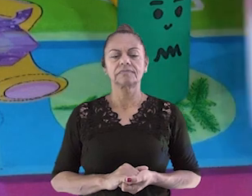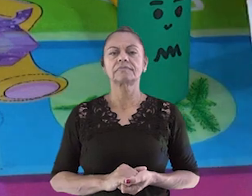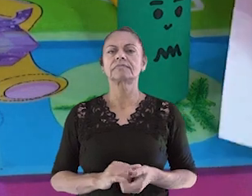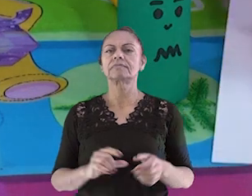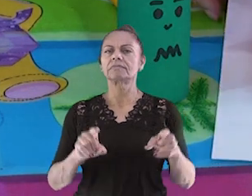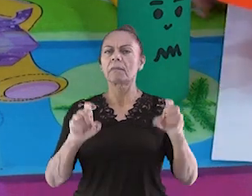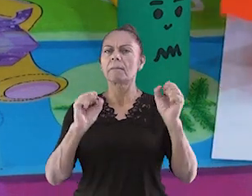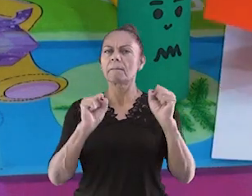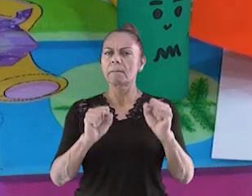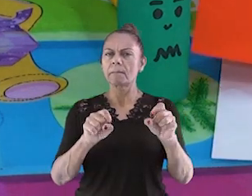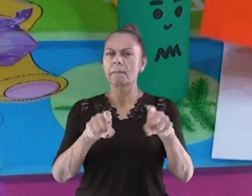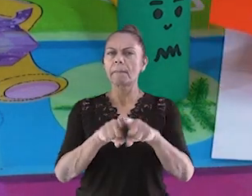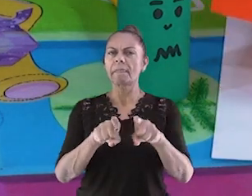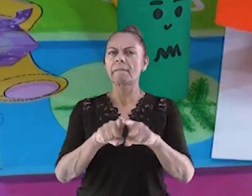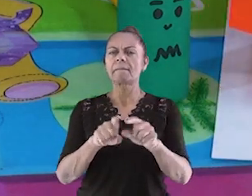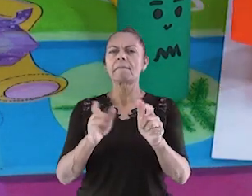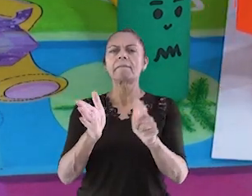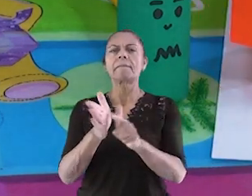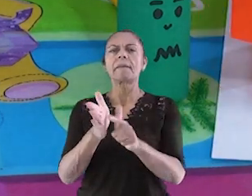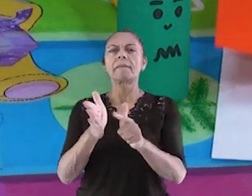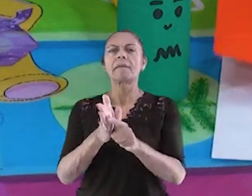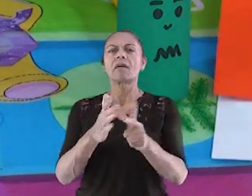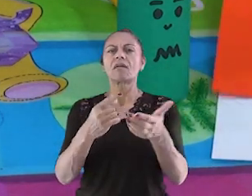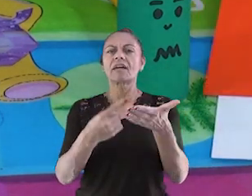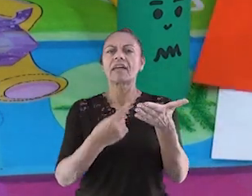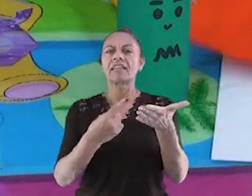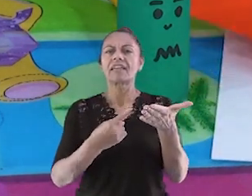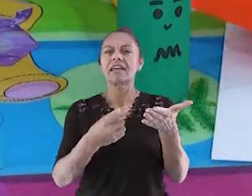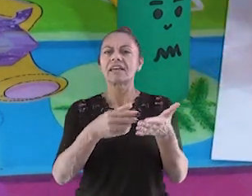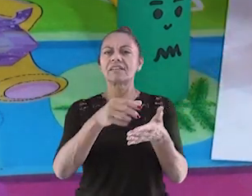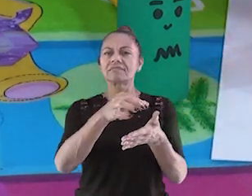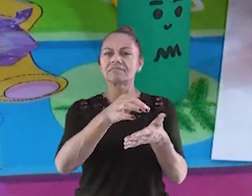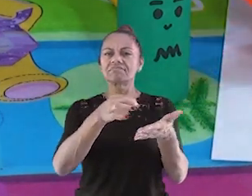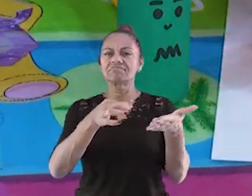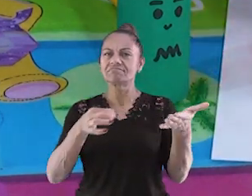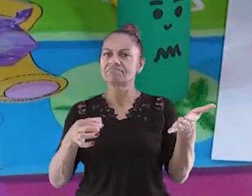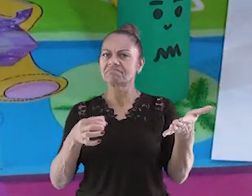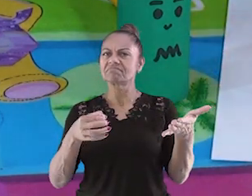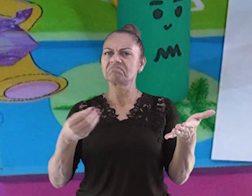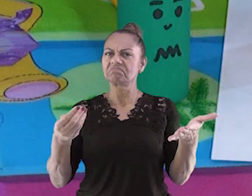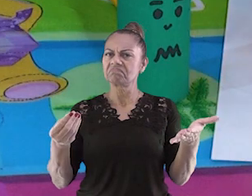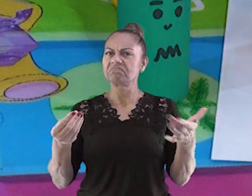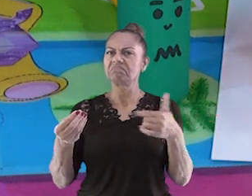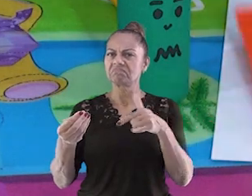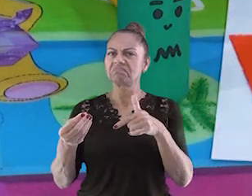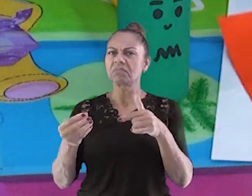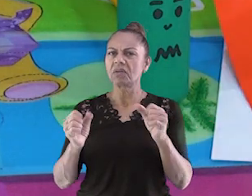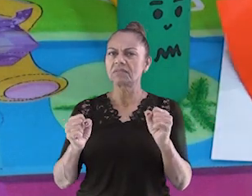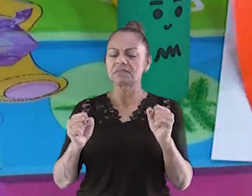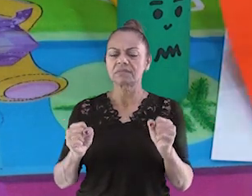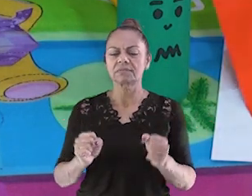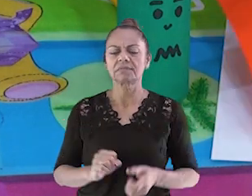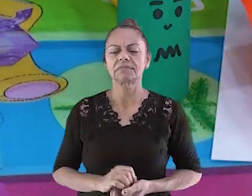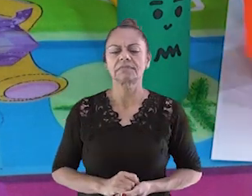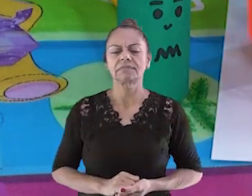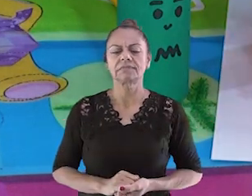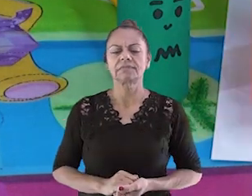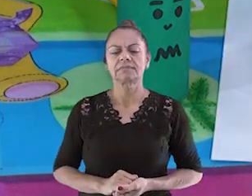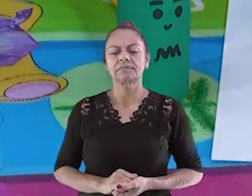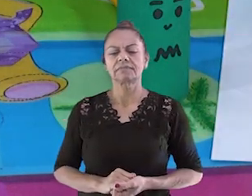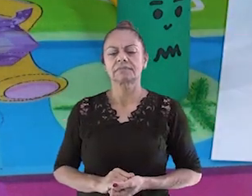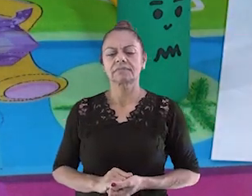laranja, mas você pode usar até uma folha de caderno. Vamos recortar o